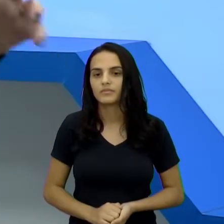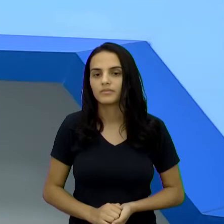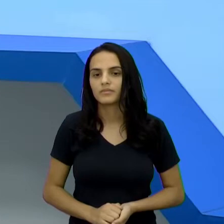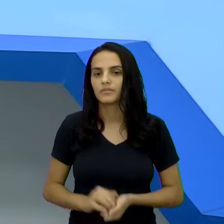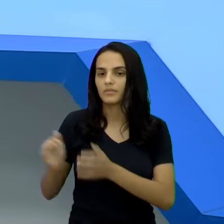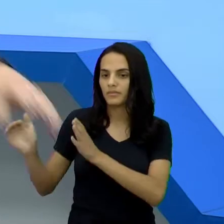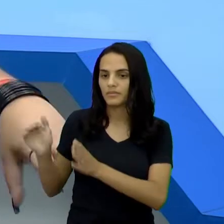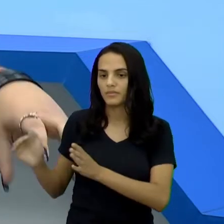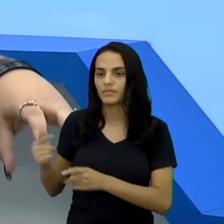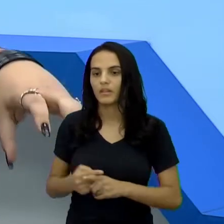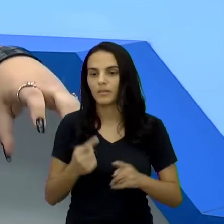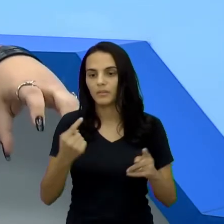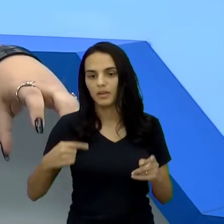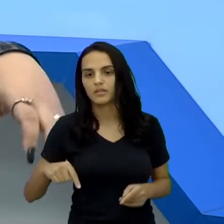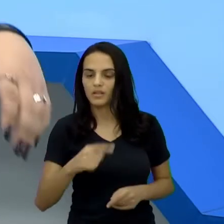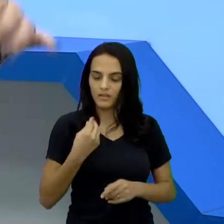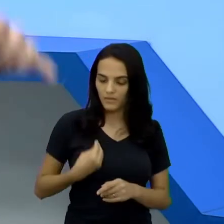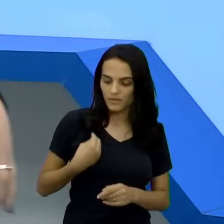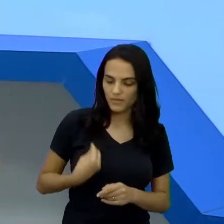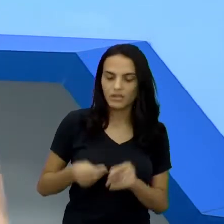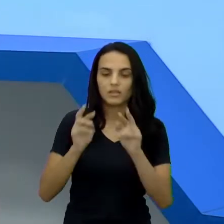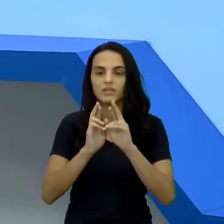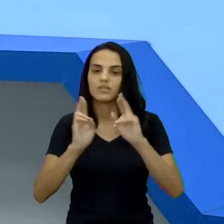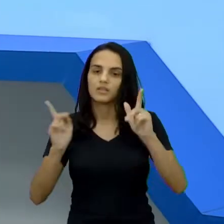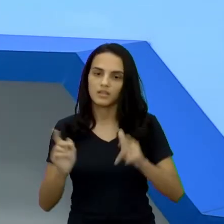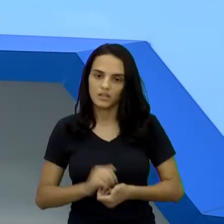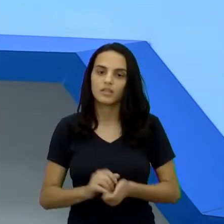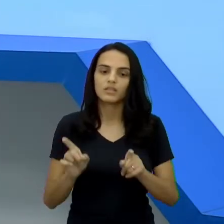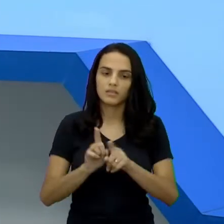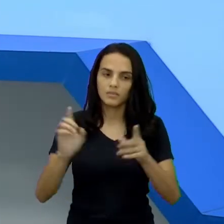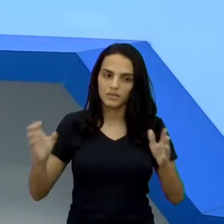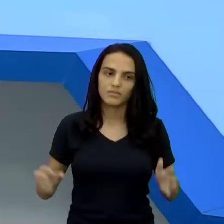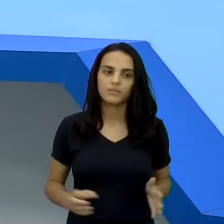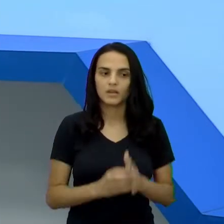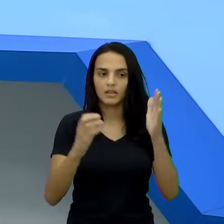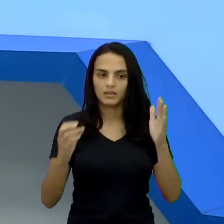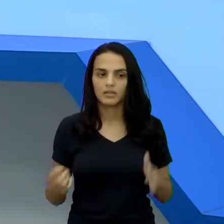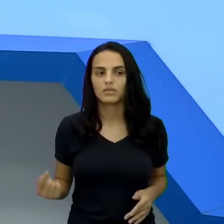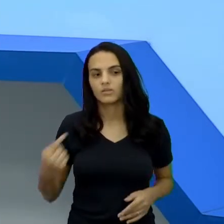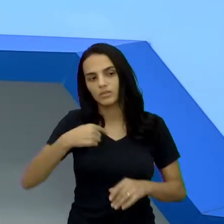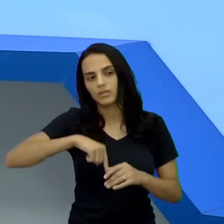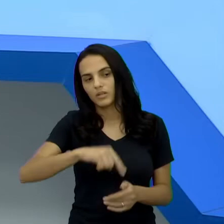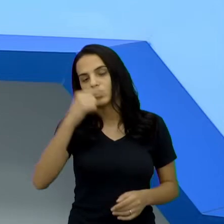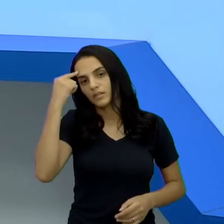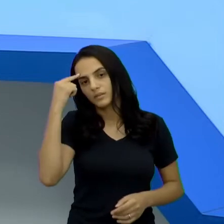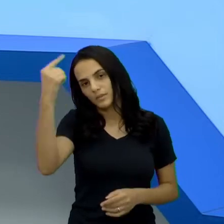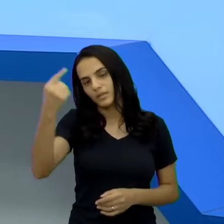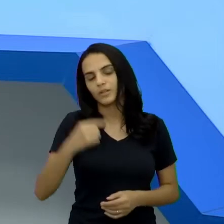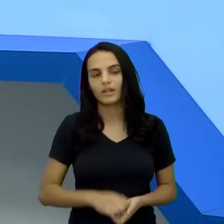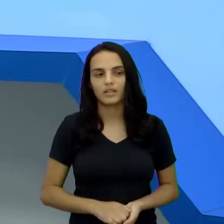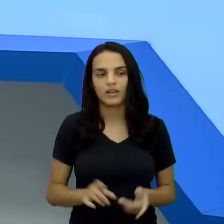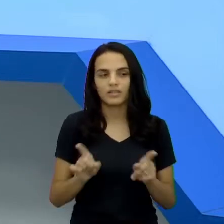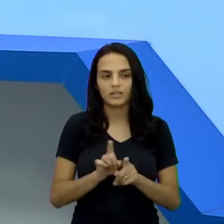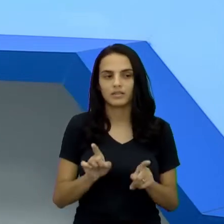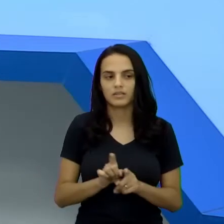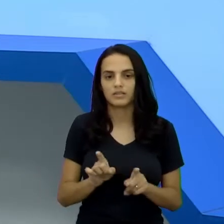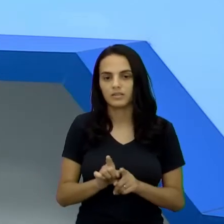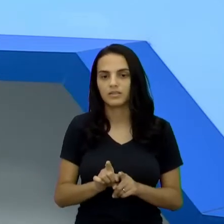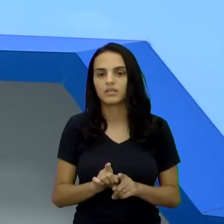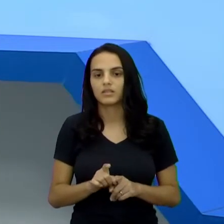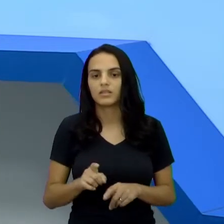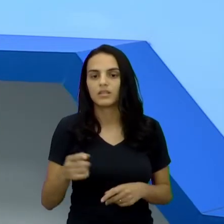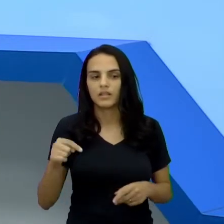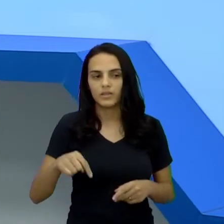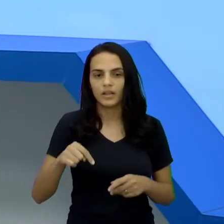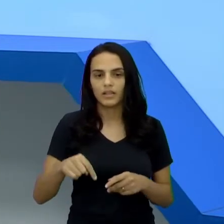época. A gente viveu vidas diferentes. E isso também impacta no que a gente pensa sobre as coisas. Por exemplo, tecnologia